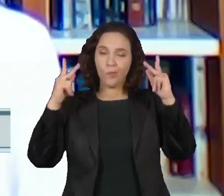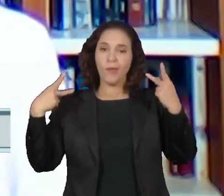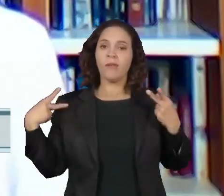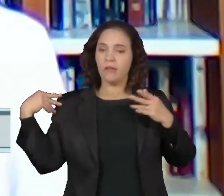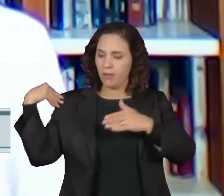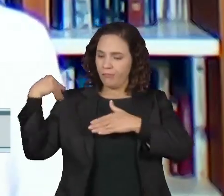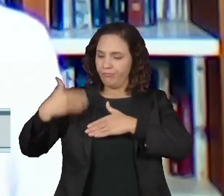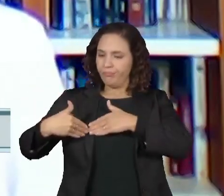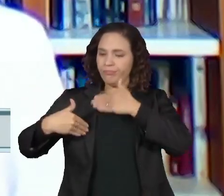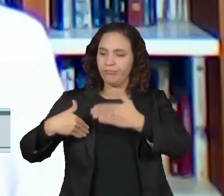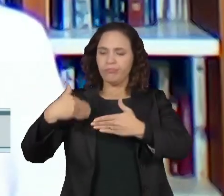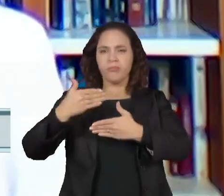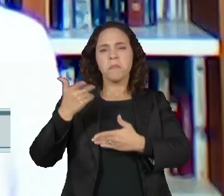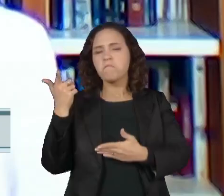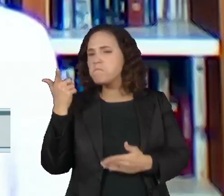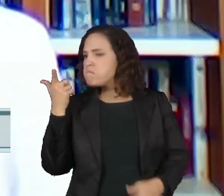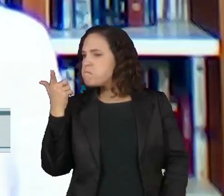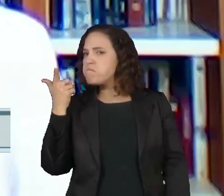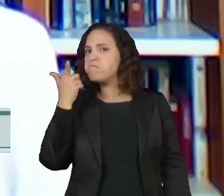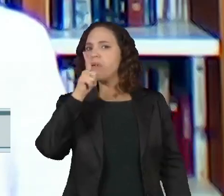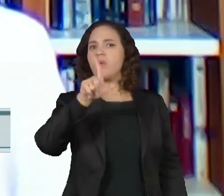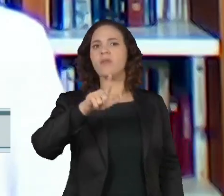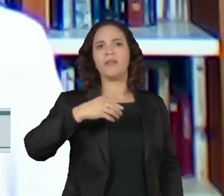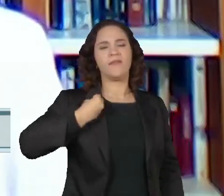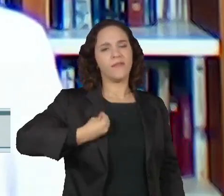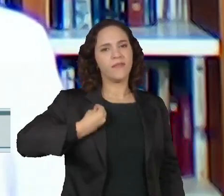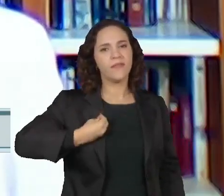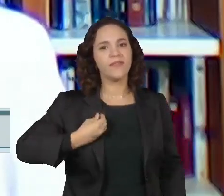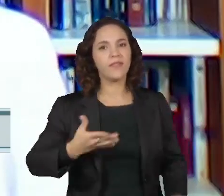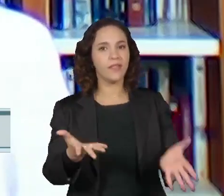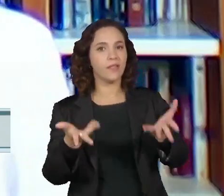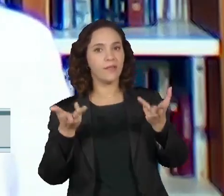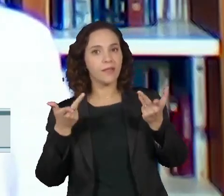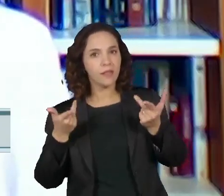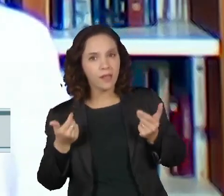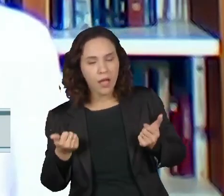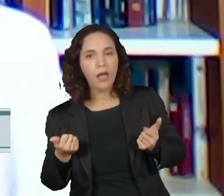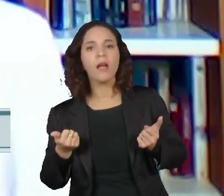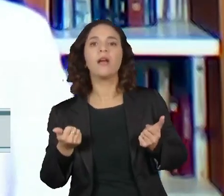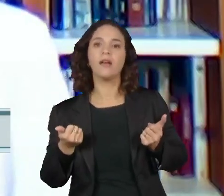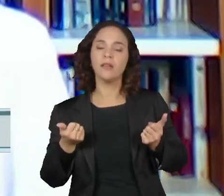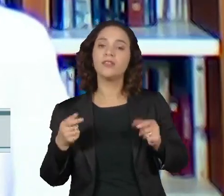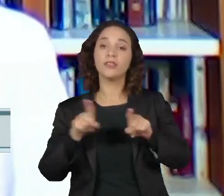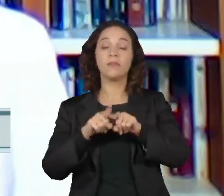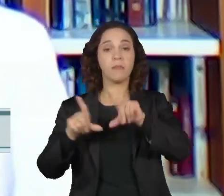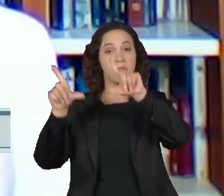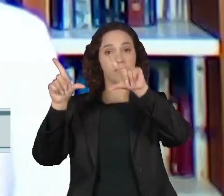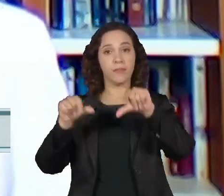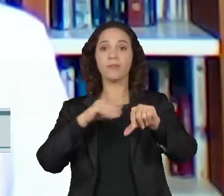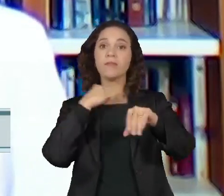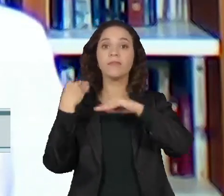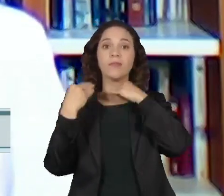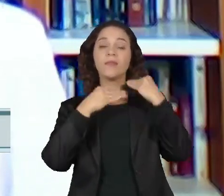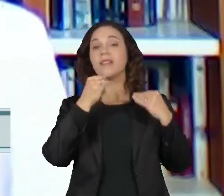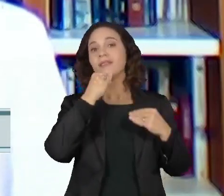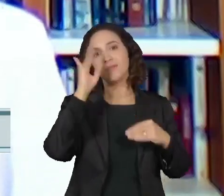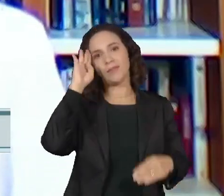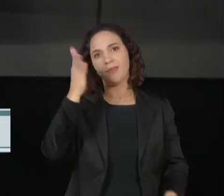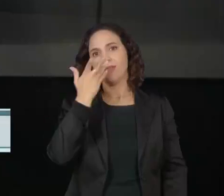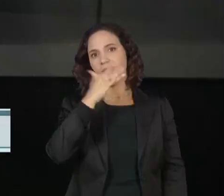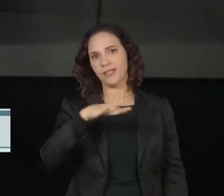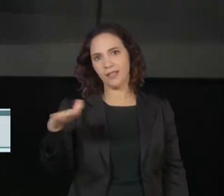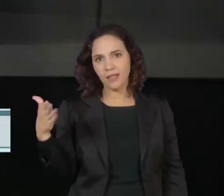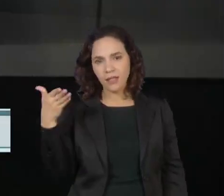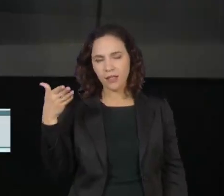uma melhoria da qualidade de vida e diminuição da mortalidade infantil, principalmente,